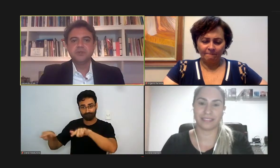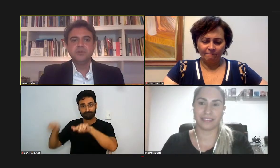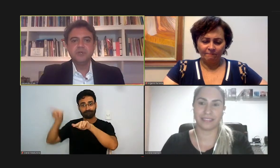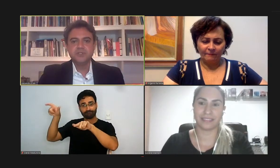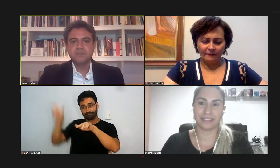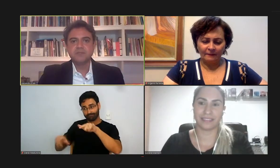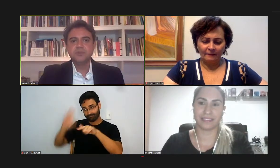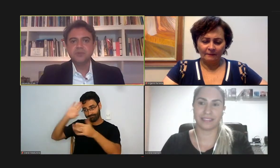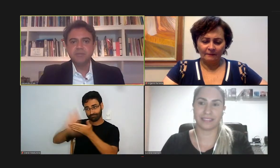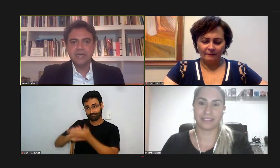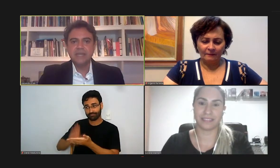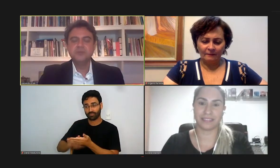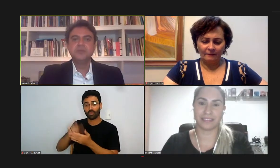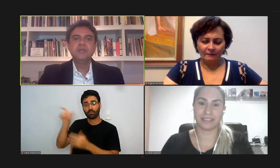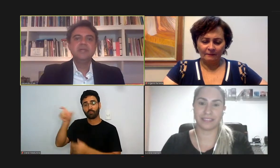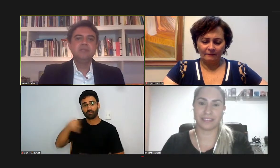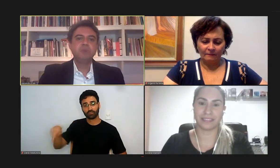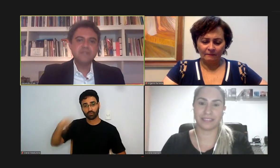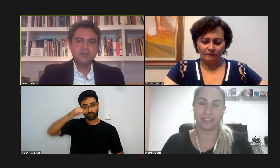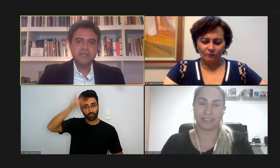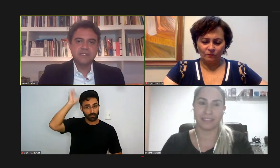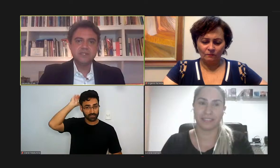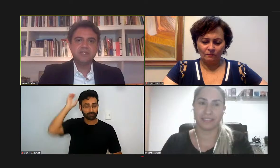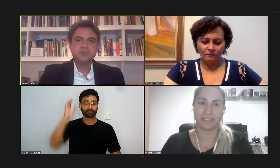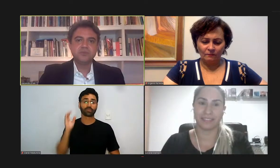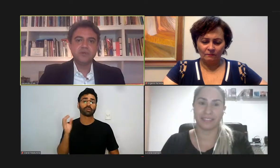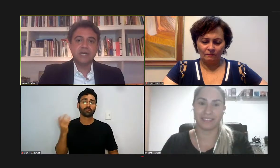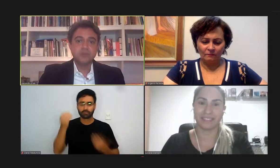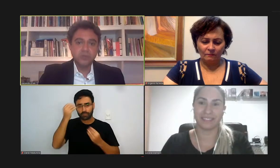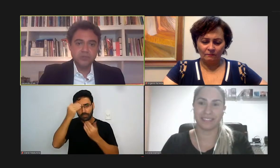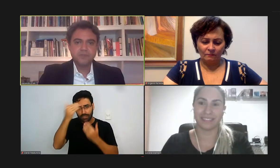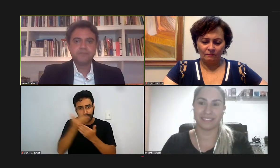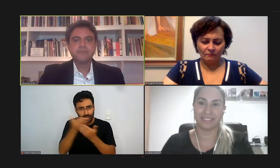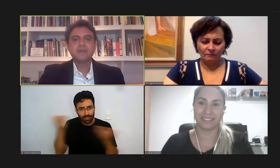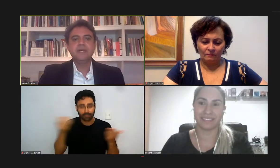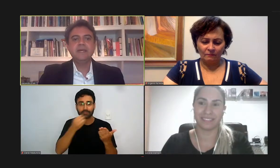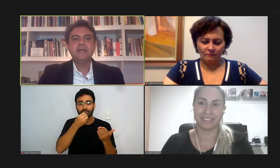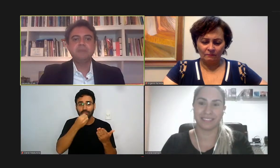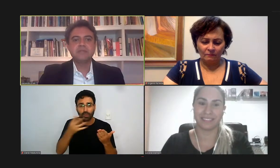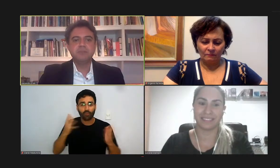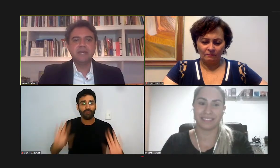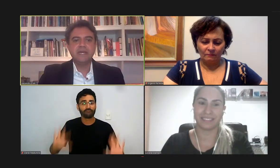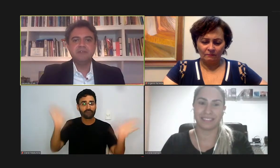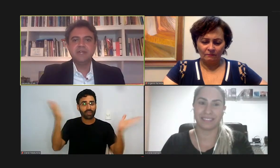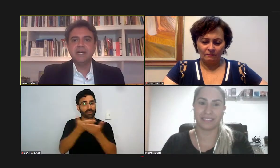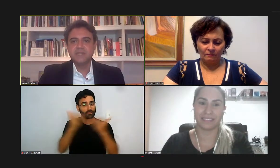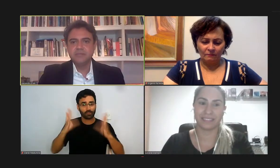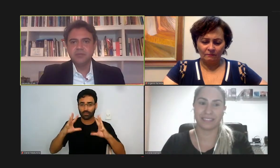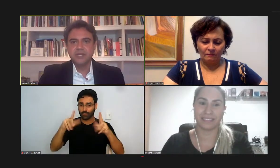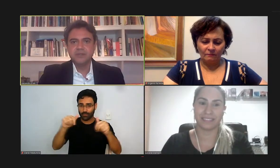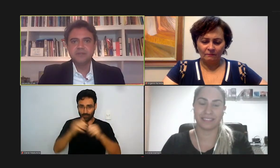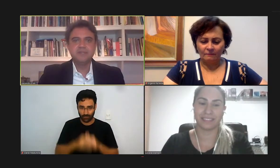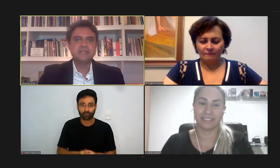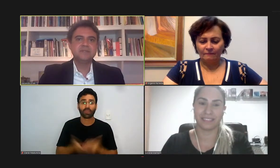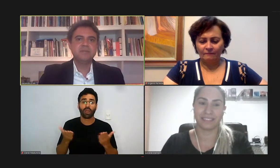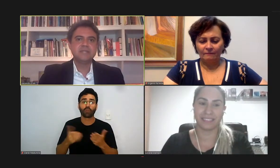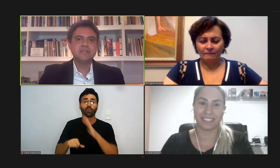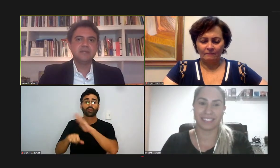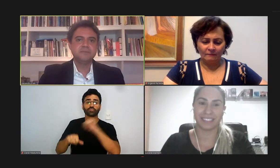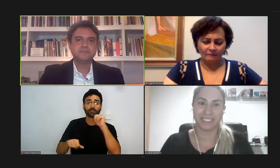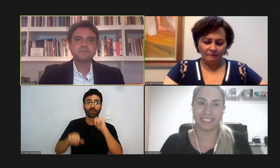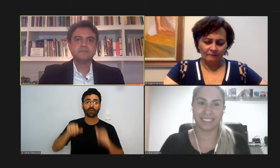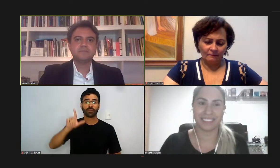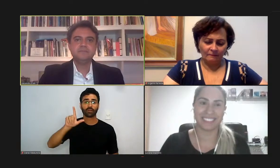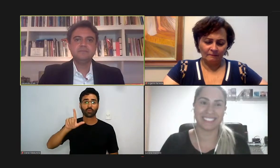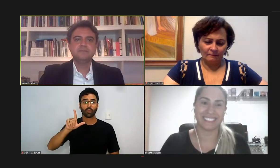professor Noam Chomsky. Muito obrigado e boa sequência de evento a todos. Passo a palavra ao cerimonial da Universidade de Brasília.